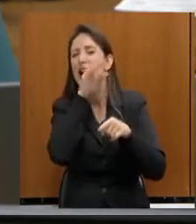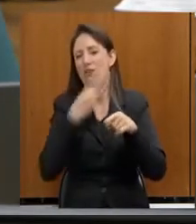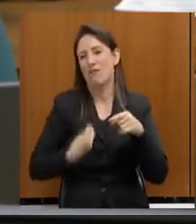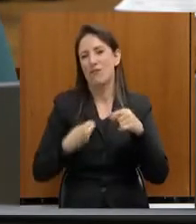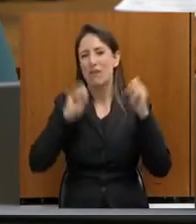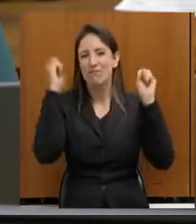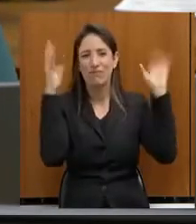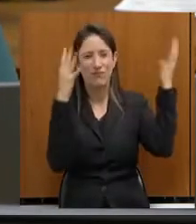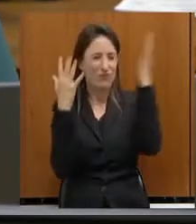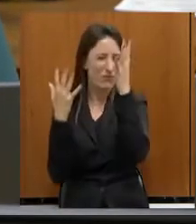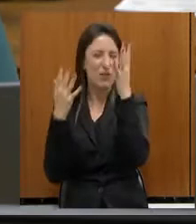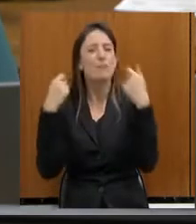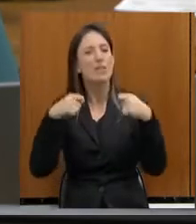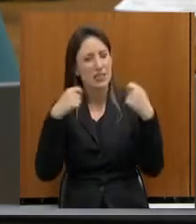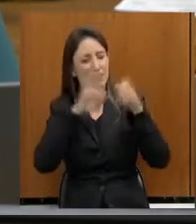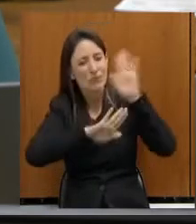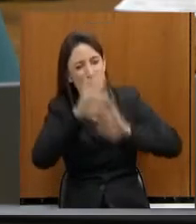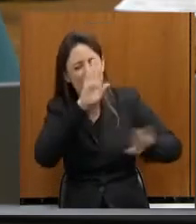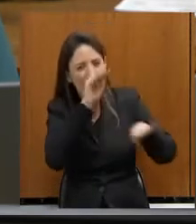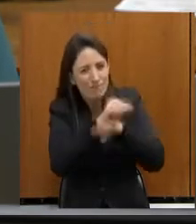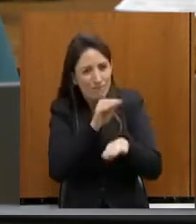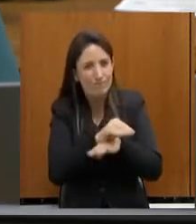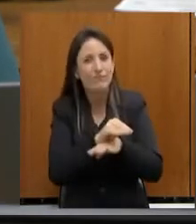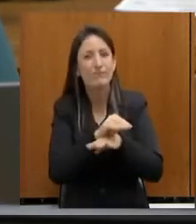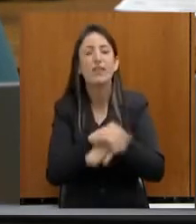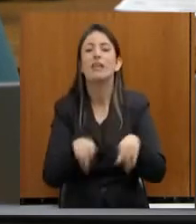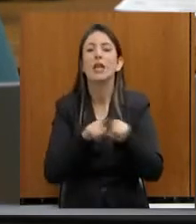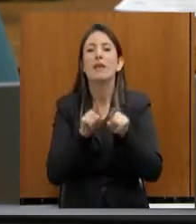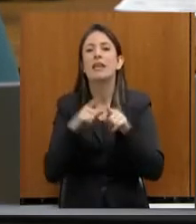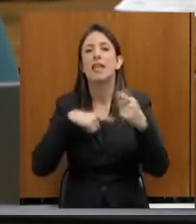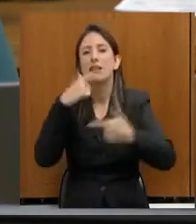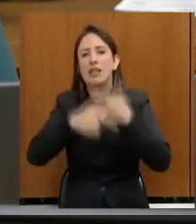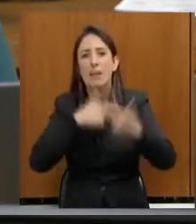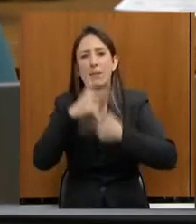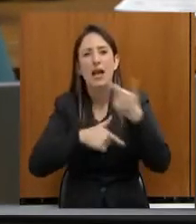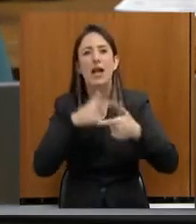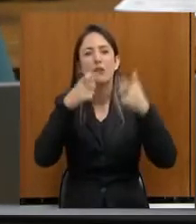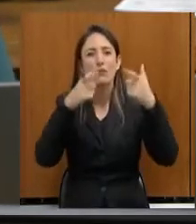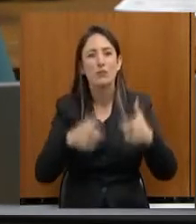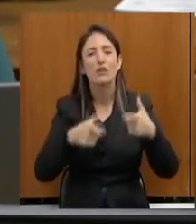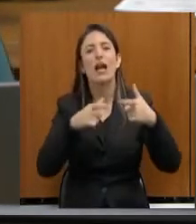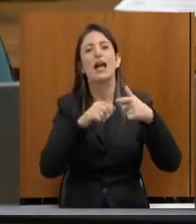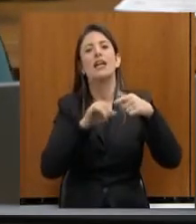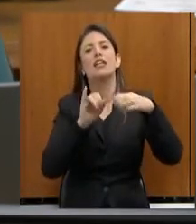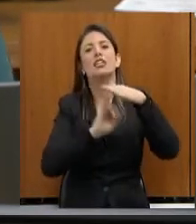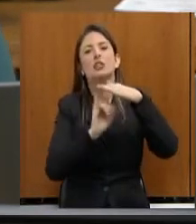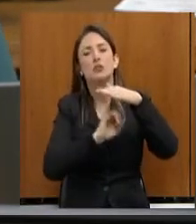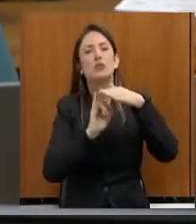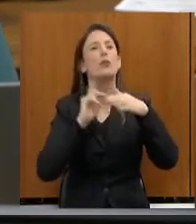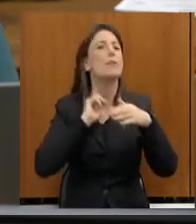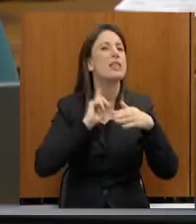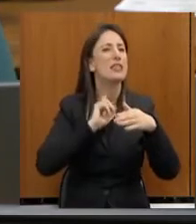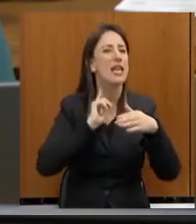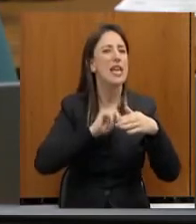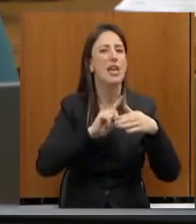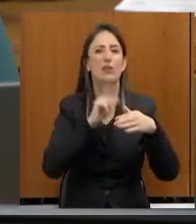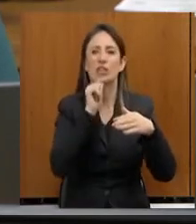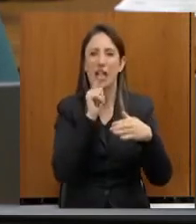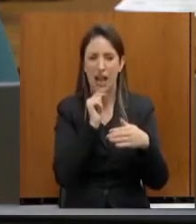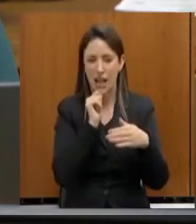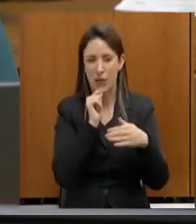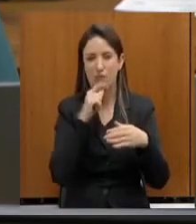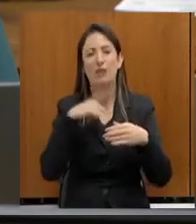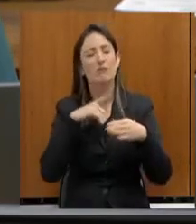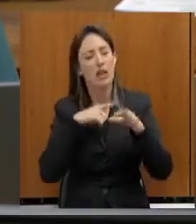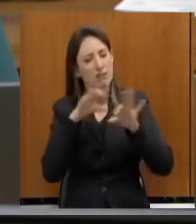Gerais temos também é um trabalho pelo Instituto Mineiro de gestão das águas previstos para a